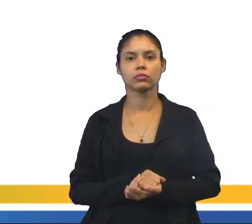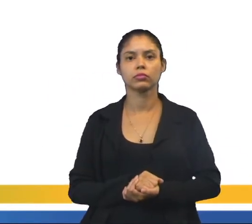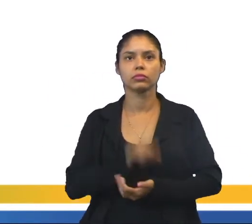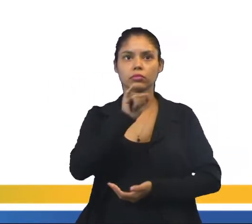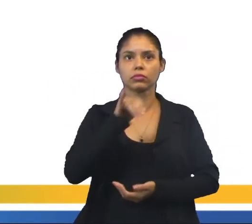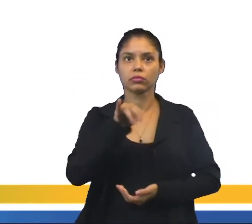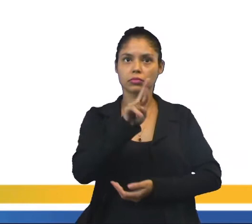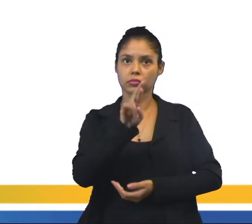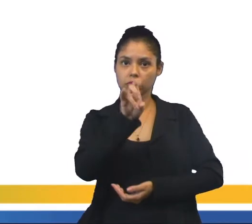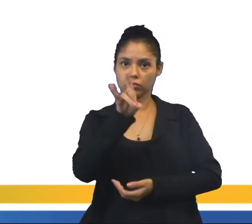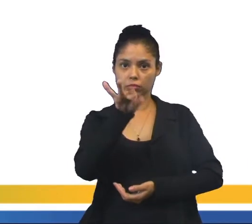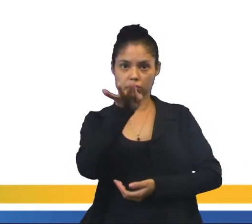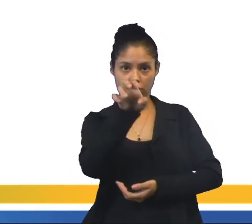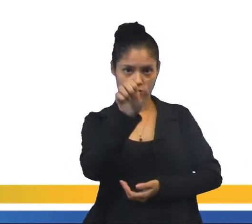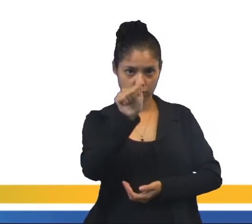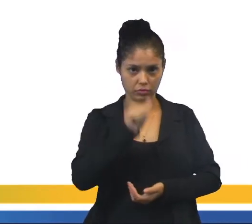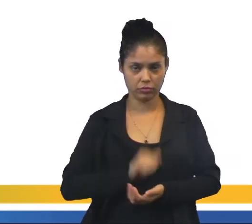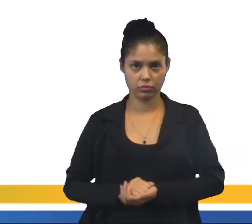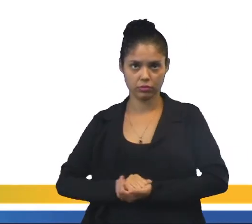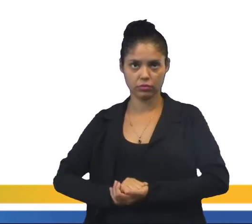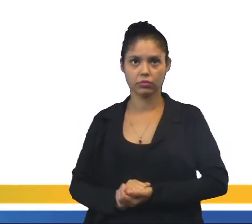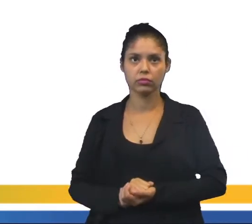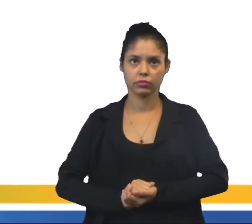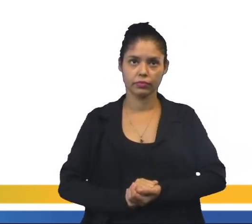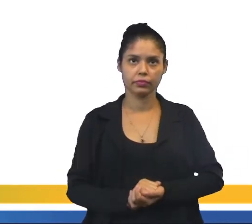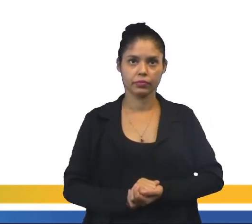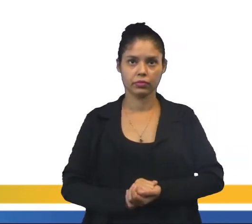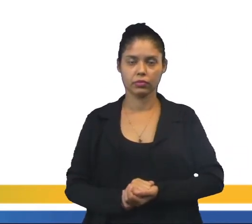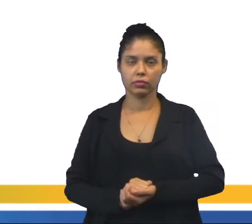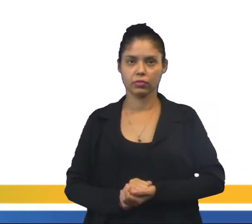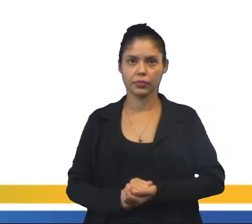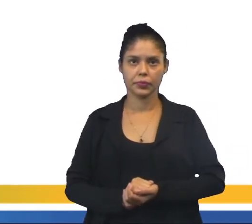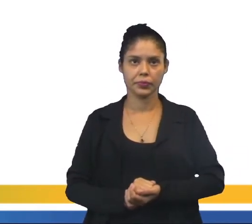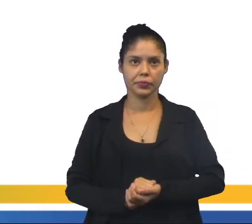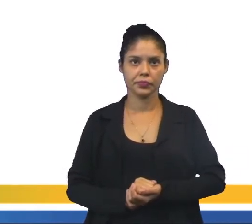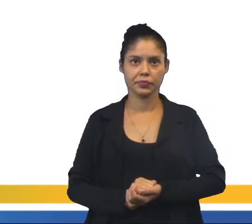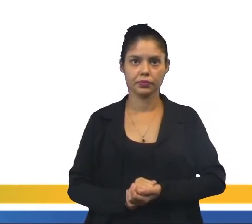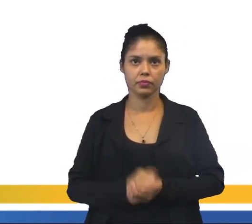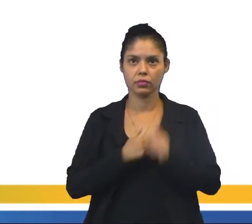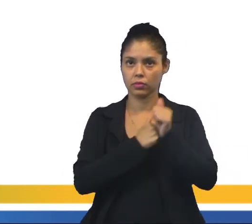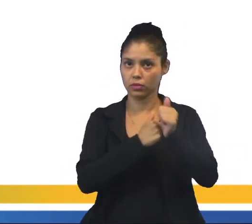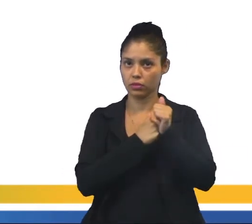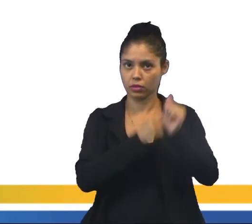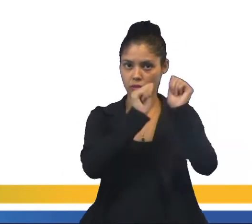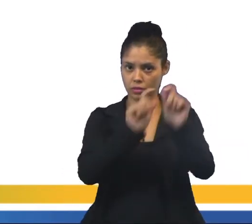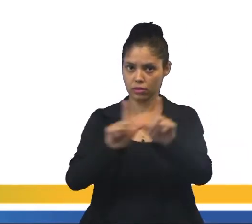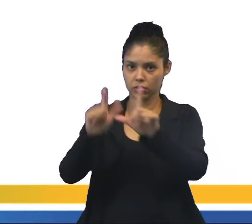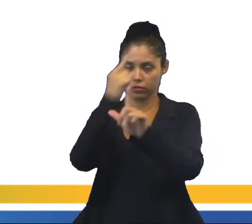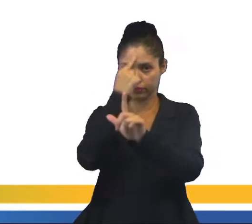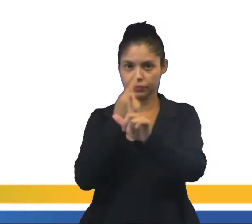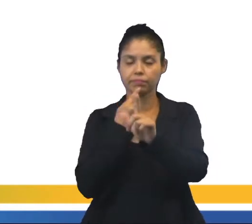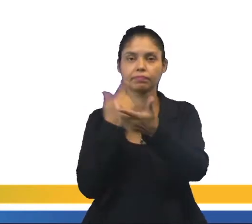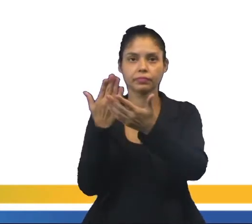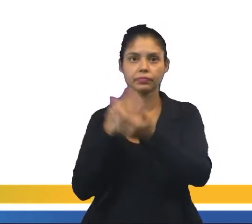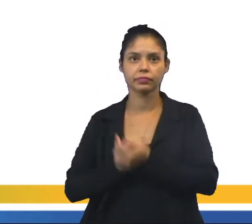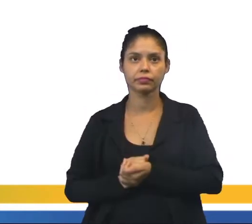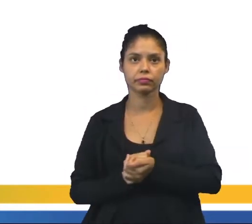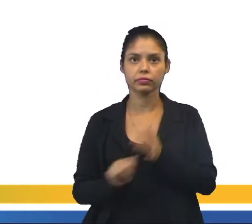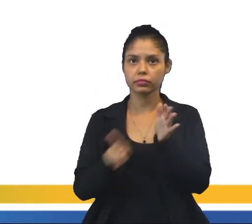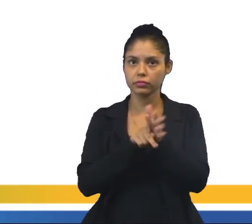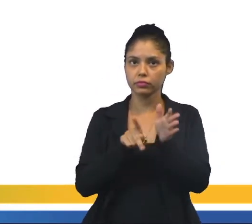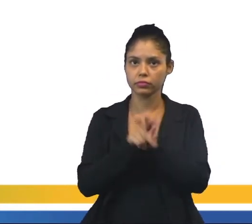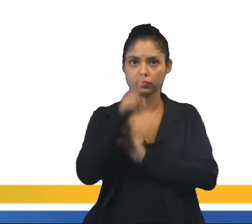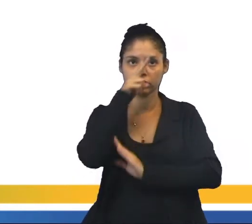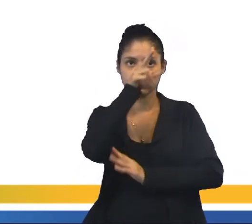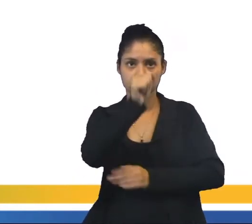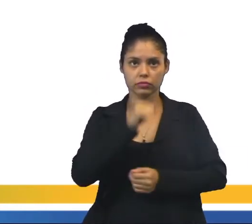E aí também outro elemento que a gente chama a intensidade. A intensidade, acompanha comigo na telinha, é a propriedade de